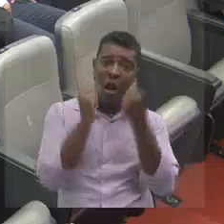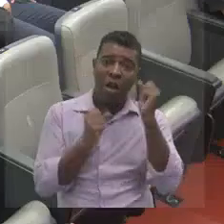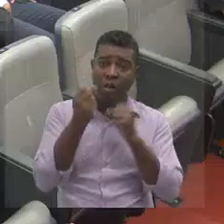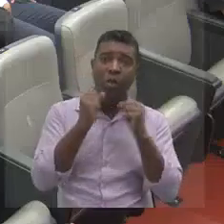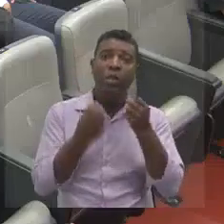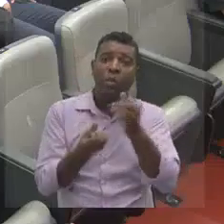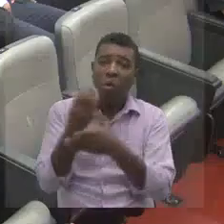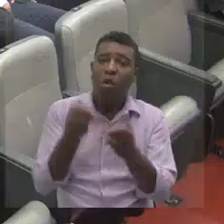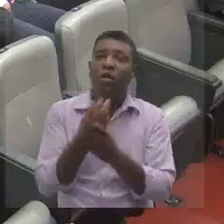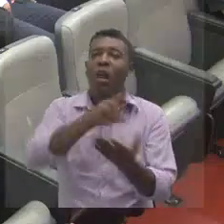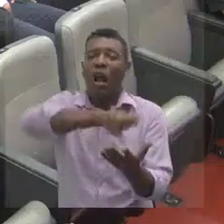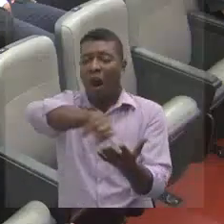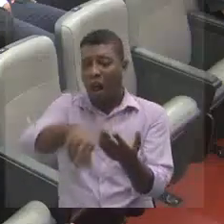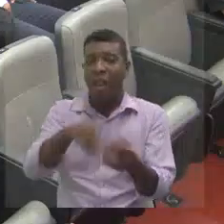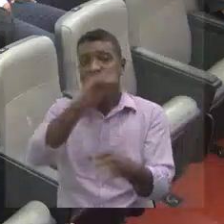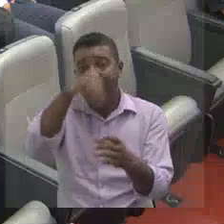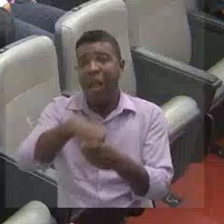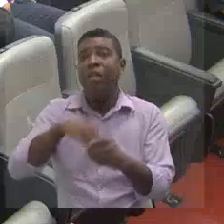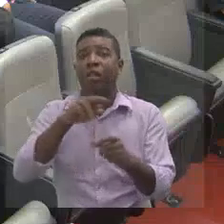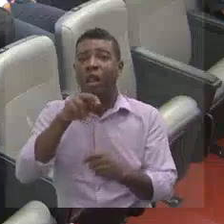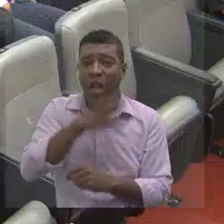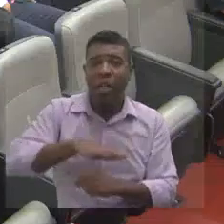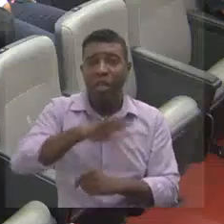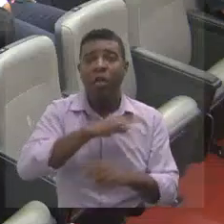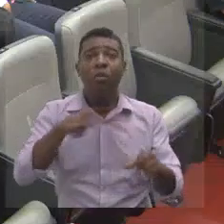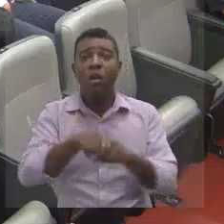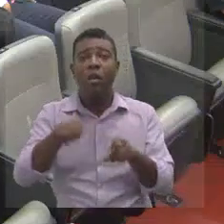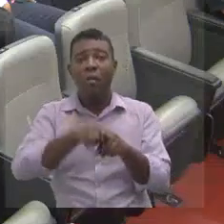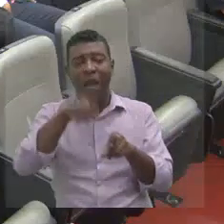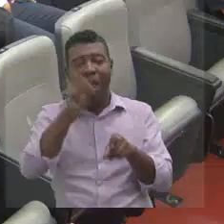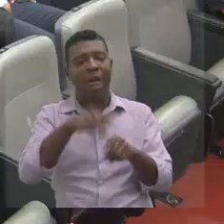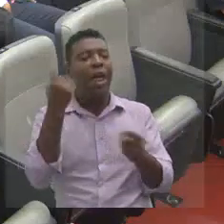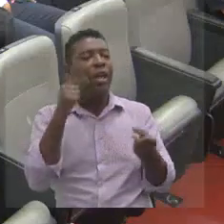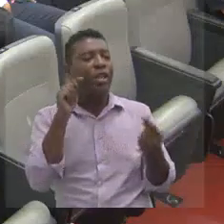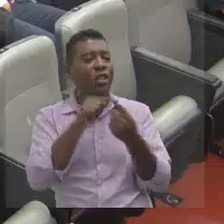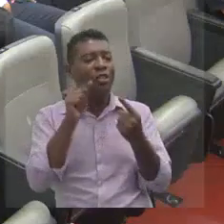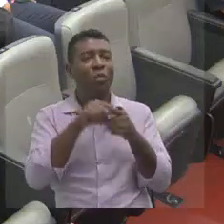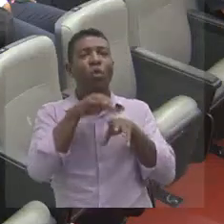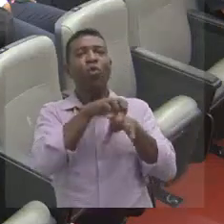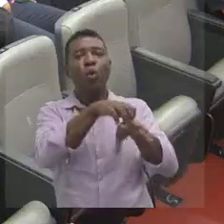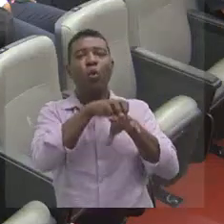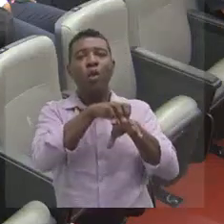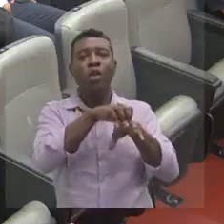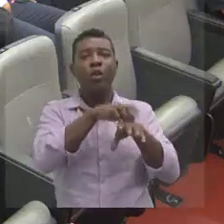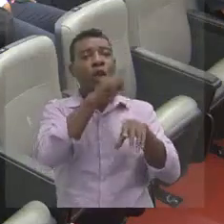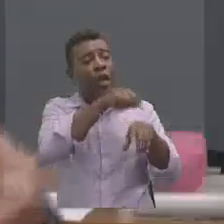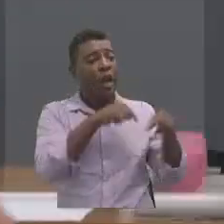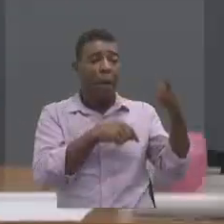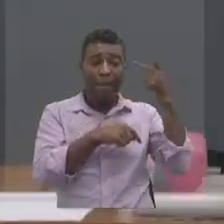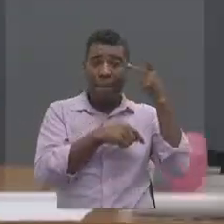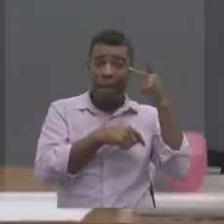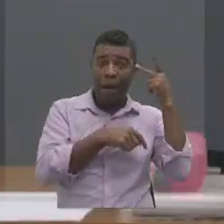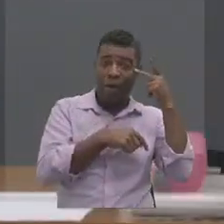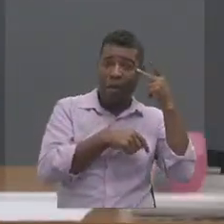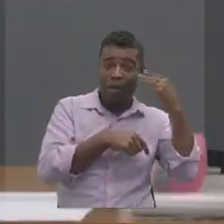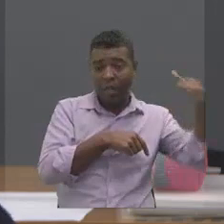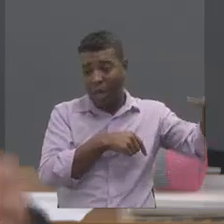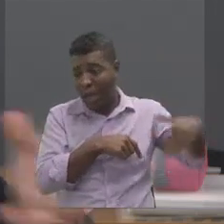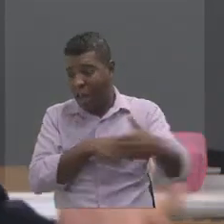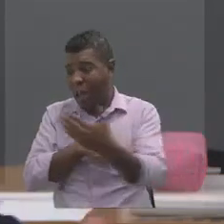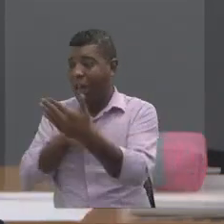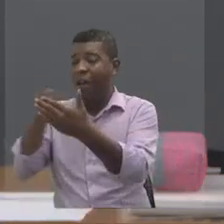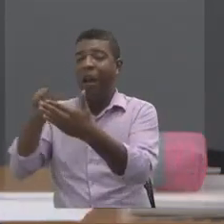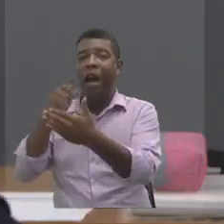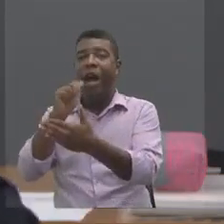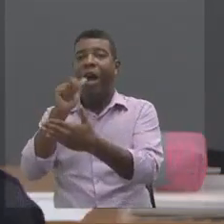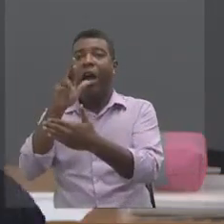na região então assim né além de ser um corredor turístico né porque a ligação também né dos paulistas também ali é o Grande Hotel de Araxá então assim é